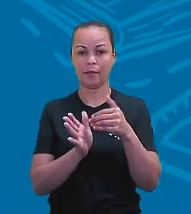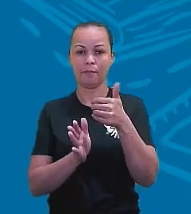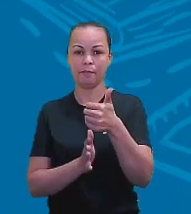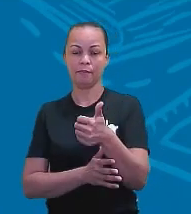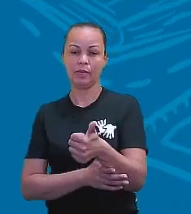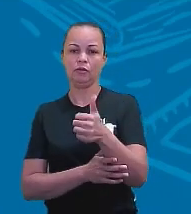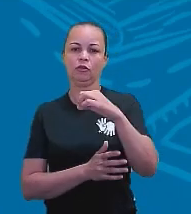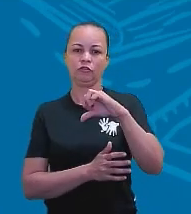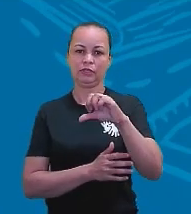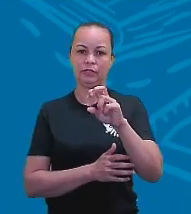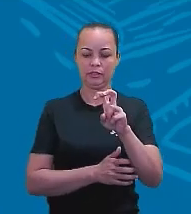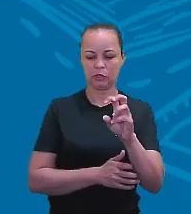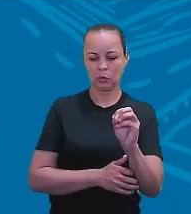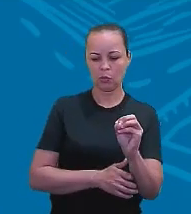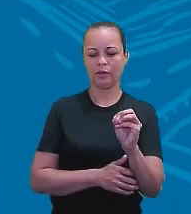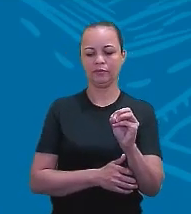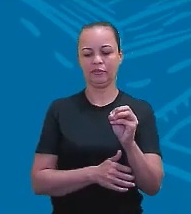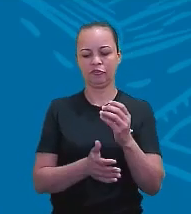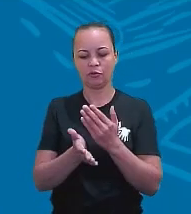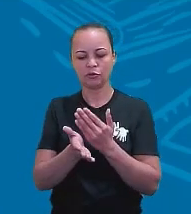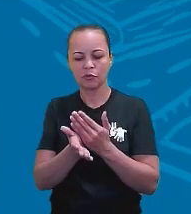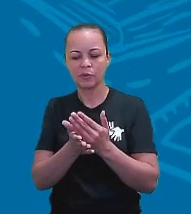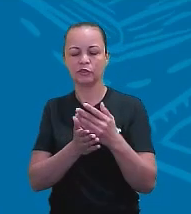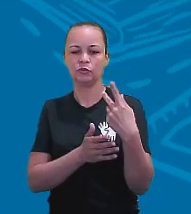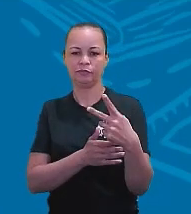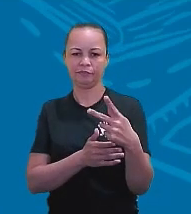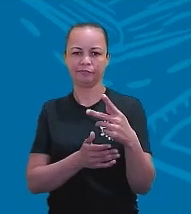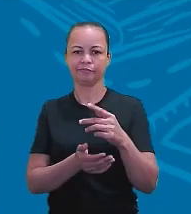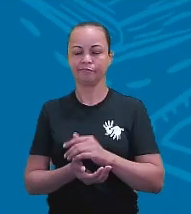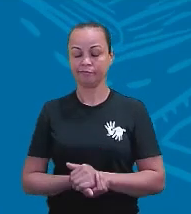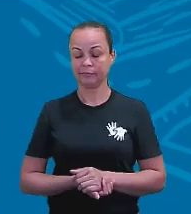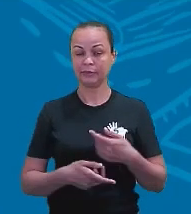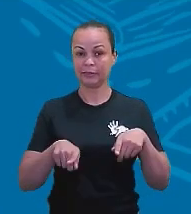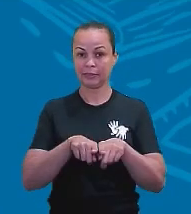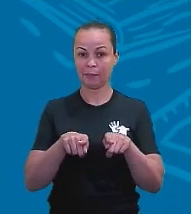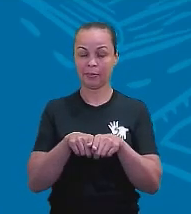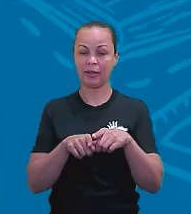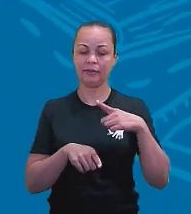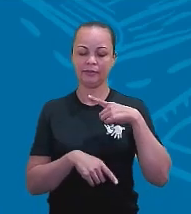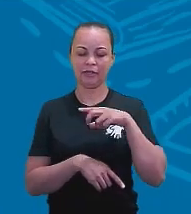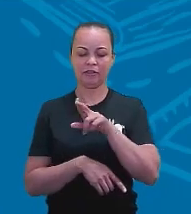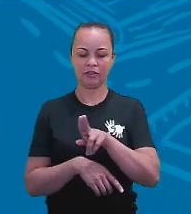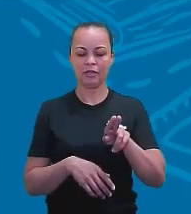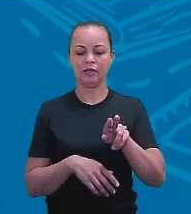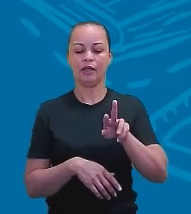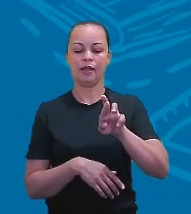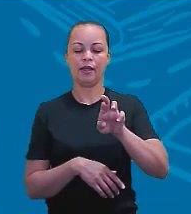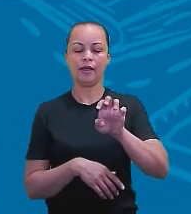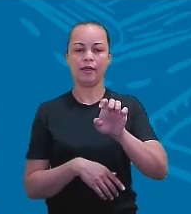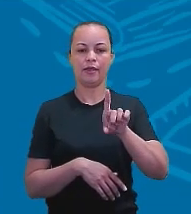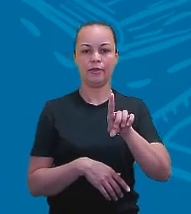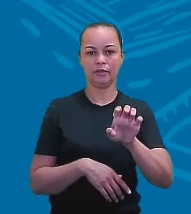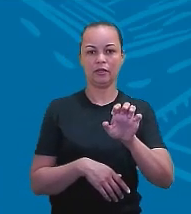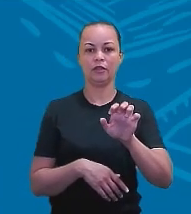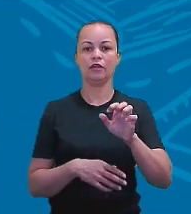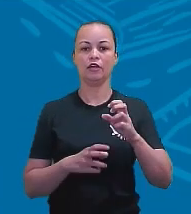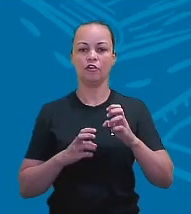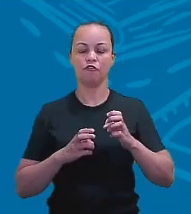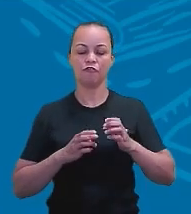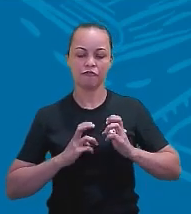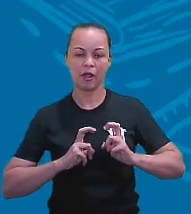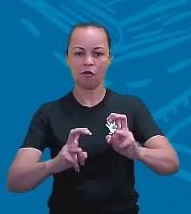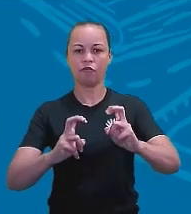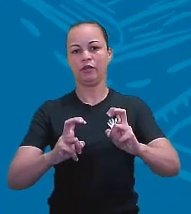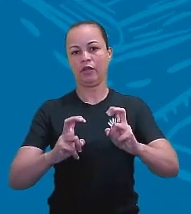aí essas ferrovias. Também foi chamada de quê? De Rede Ferroviária do Nordeste. Gente, e